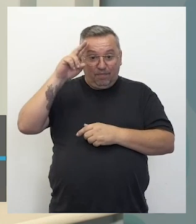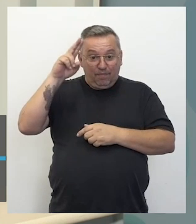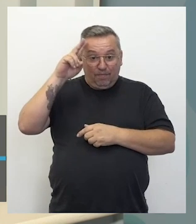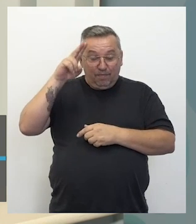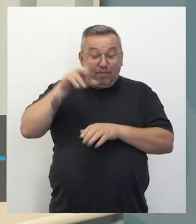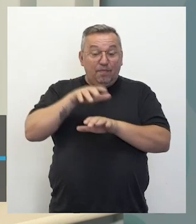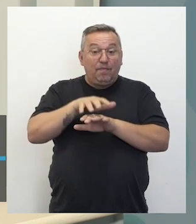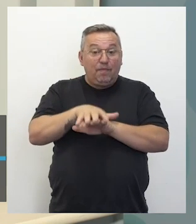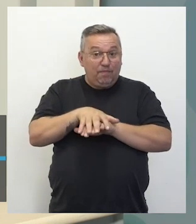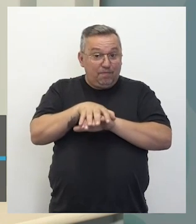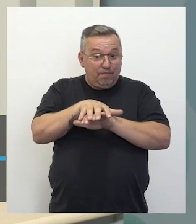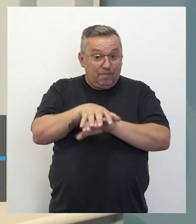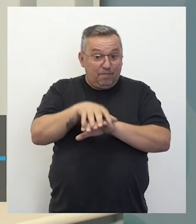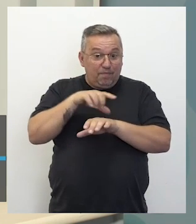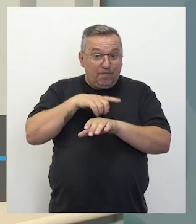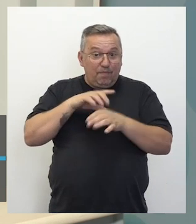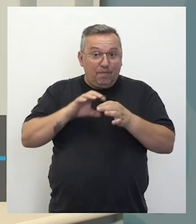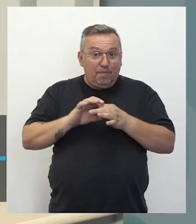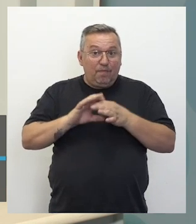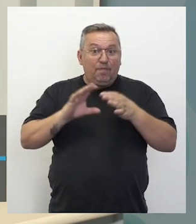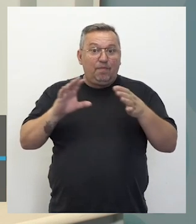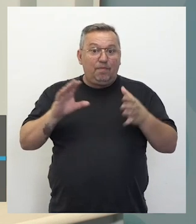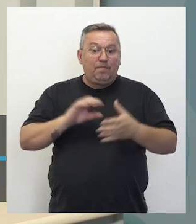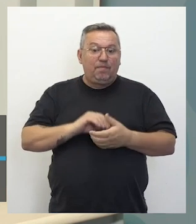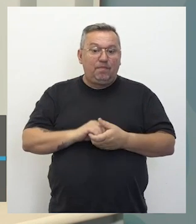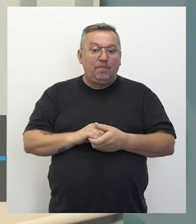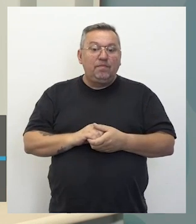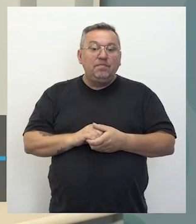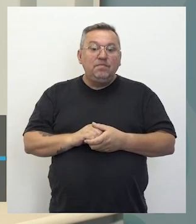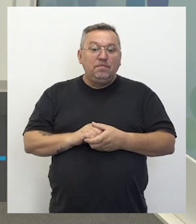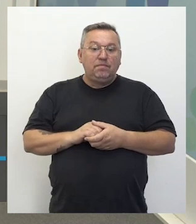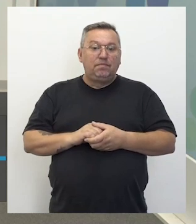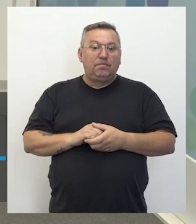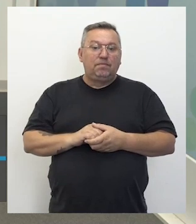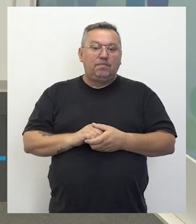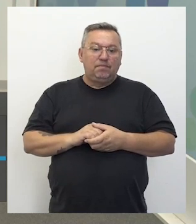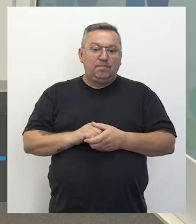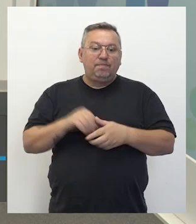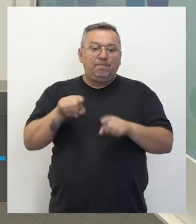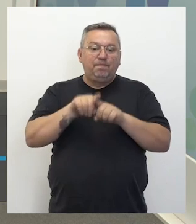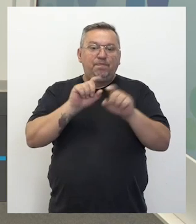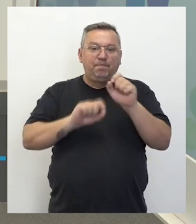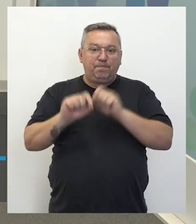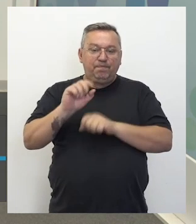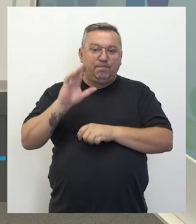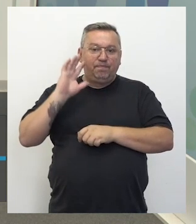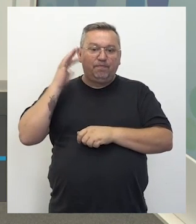uma tartaruga, tem que ter uma autorização, né, Joel? Sim. Oficialmente, né?